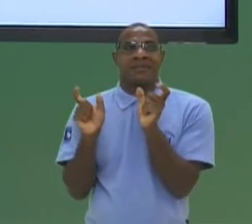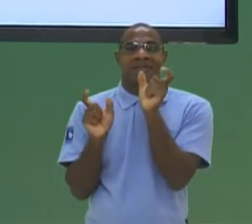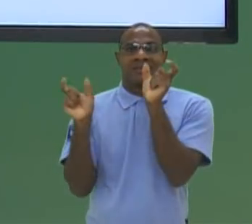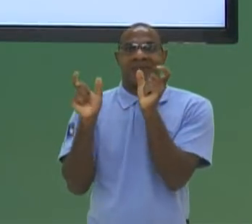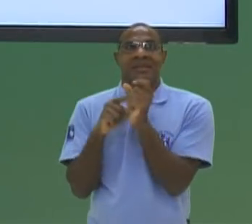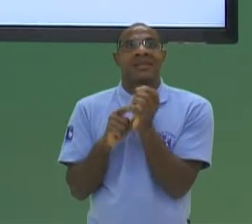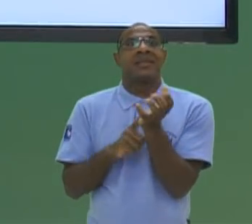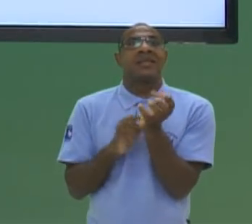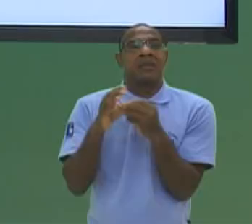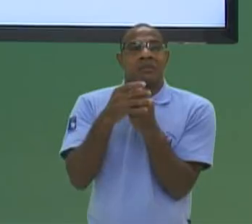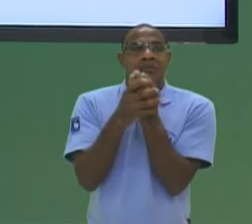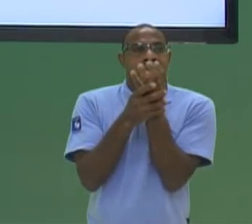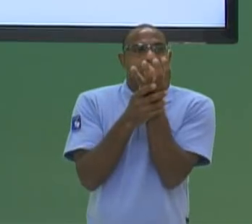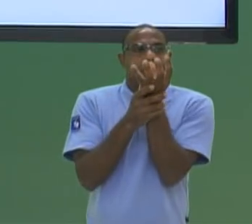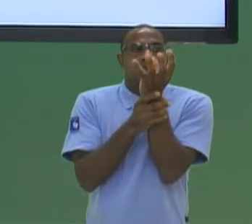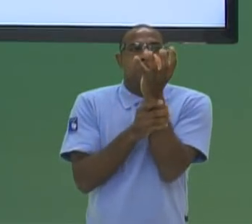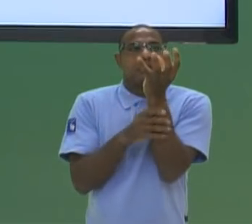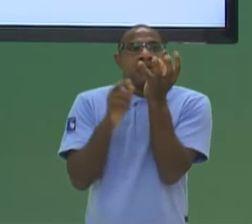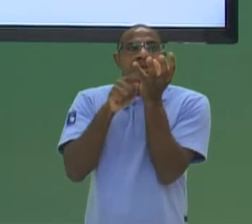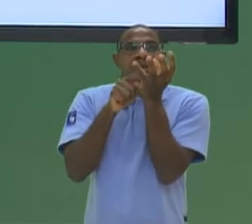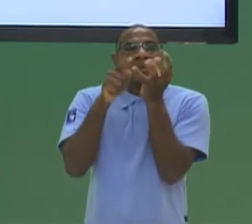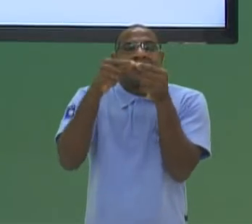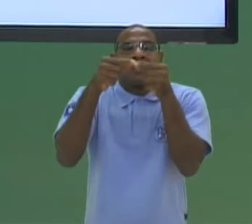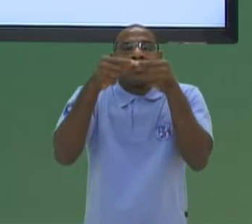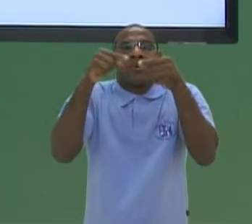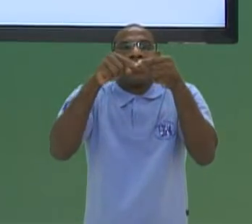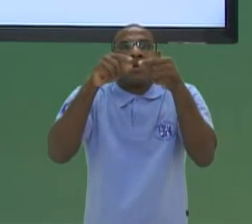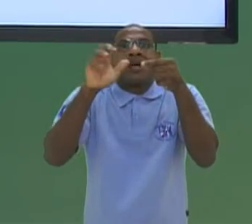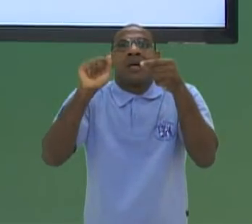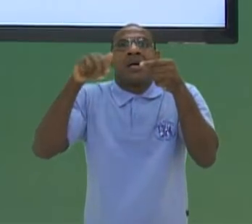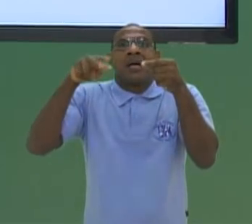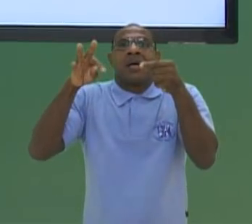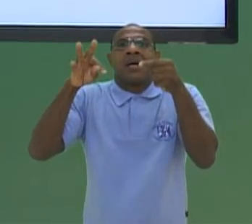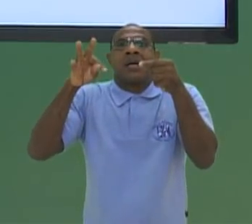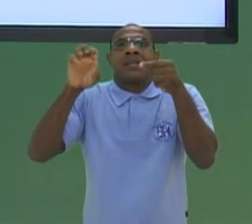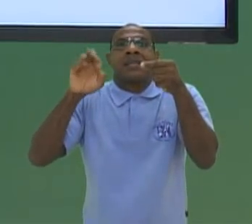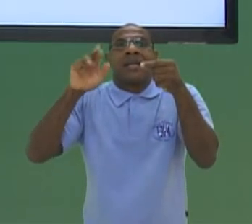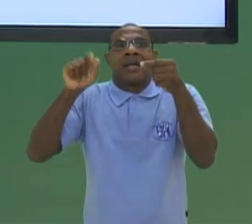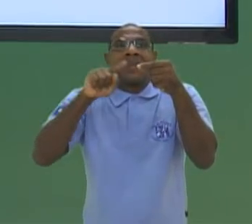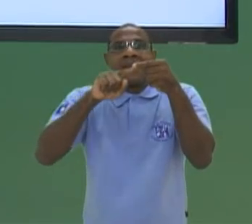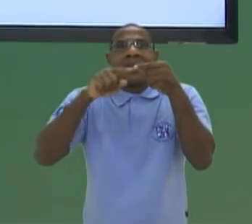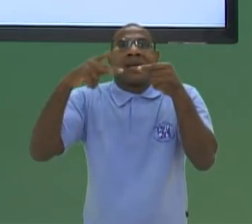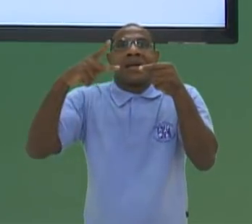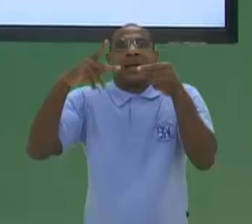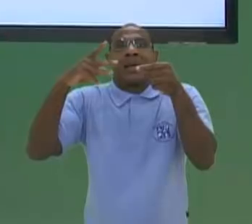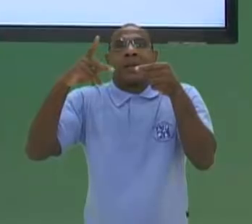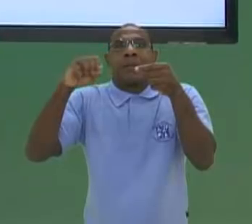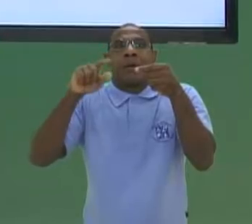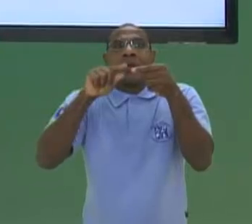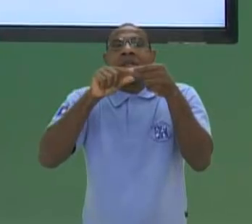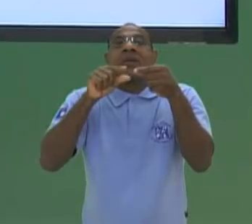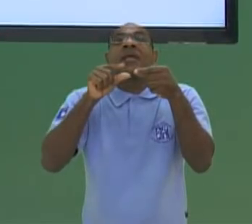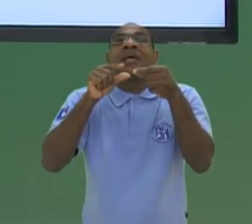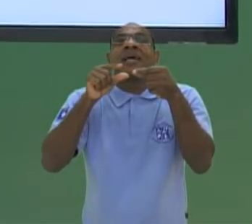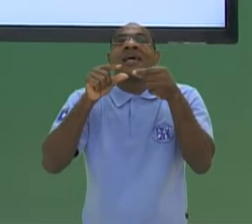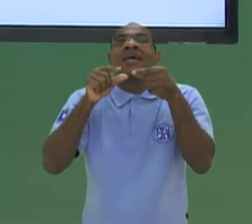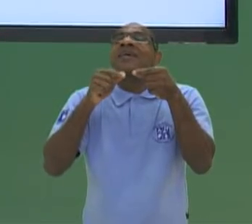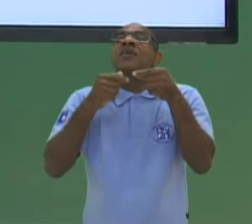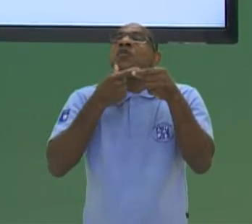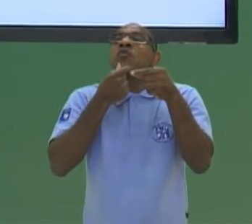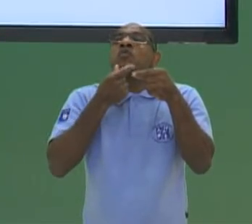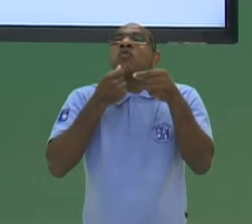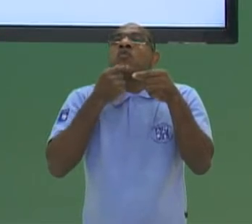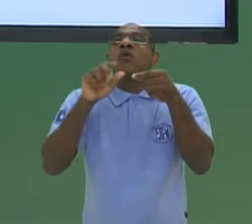na pontinha, onde tem a antera, vai ser produzido o grão de pólen, que tem o gameta masculino.